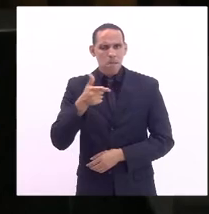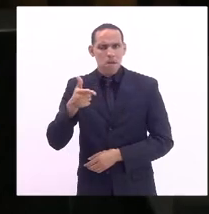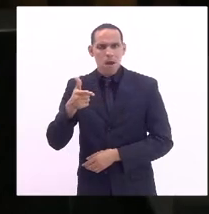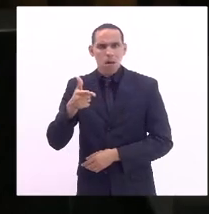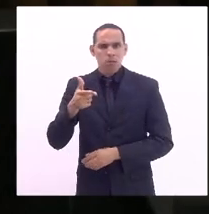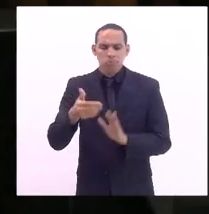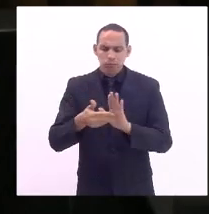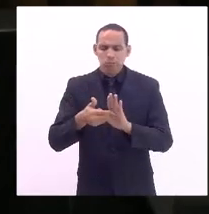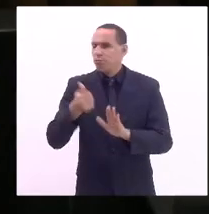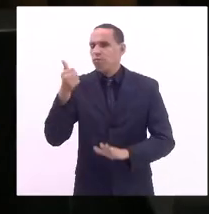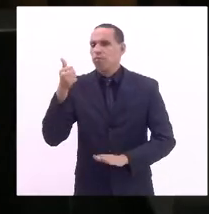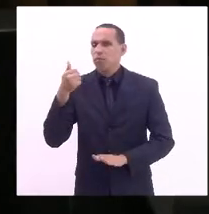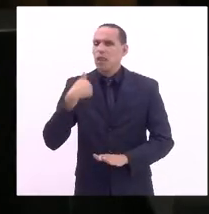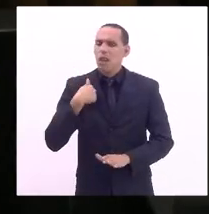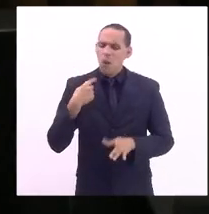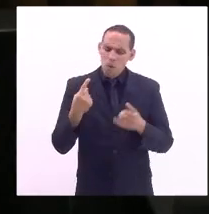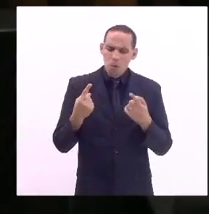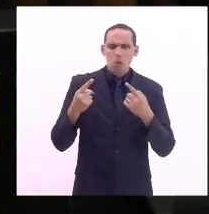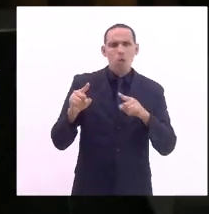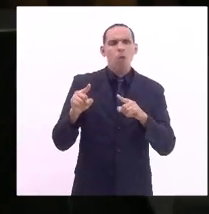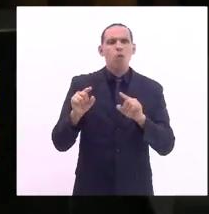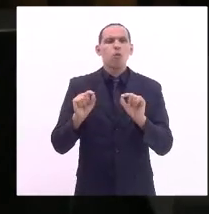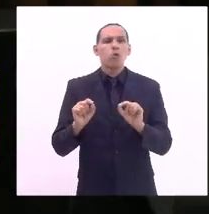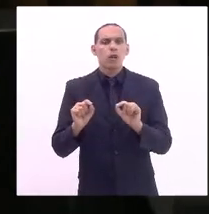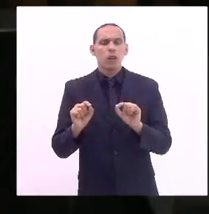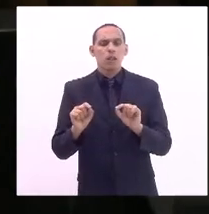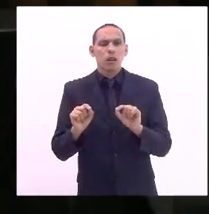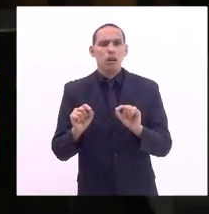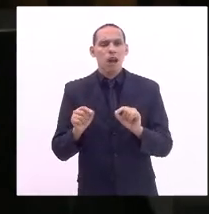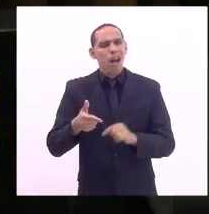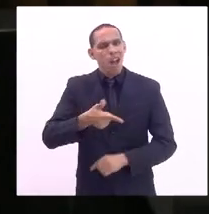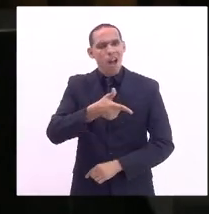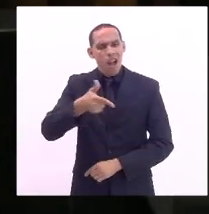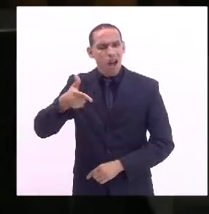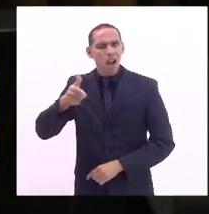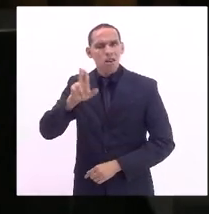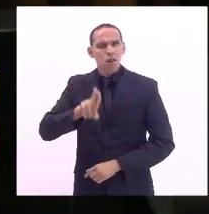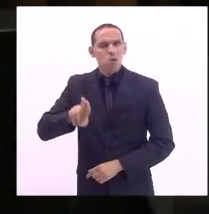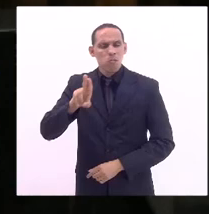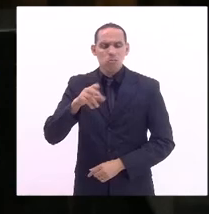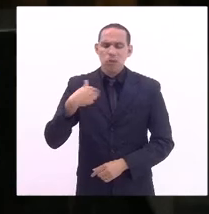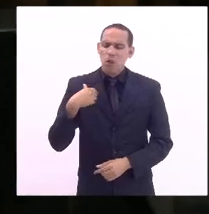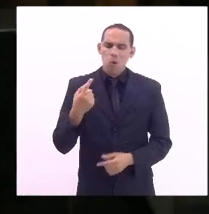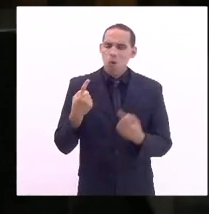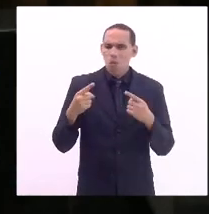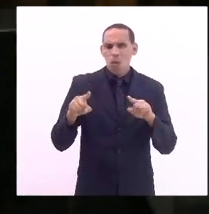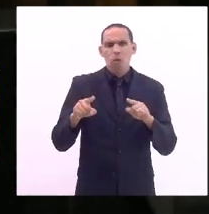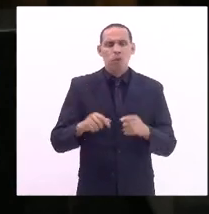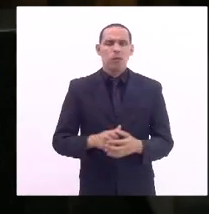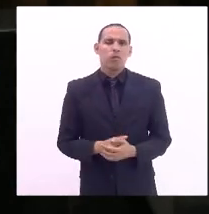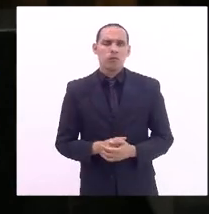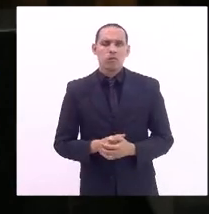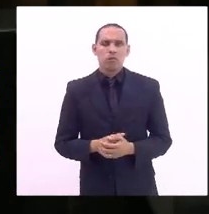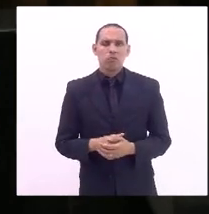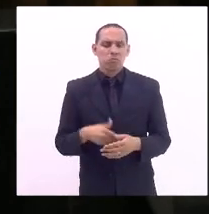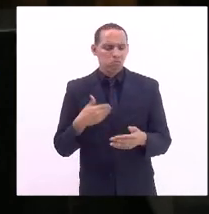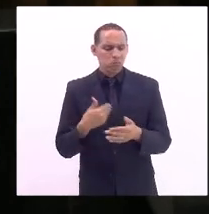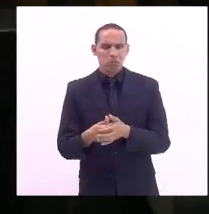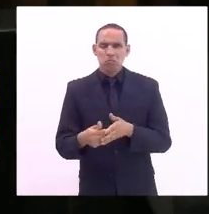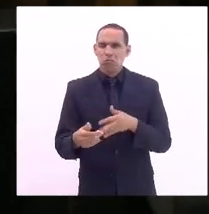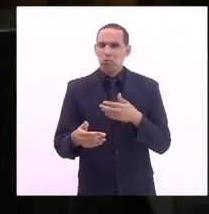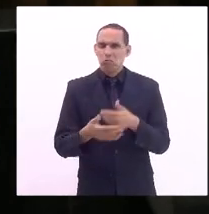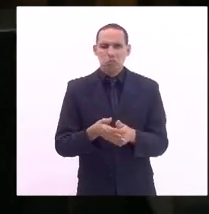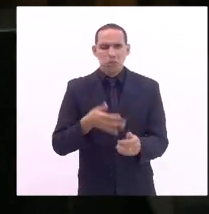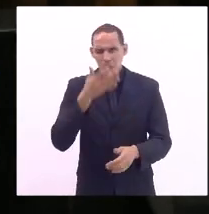Sou contra o uso de armas, seja por qualquer um